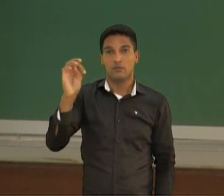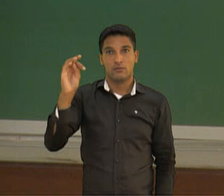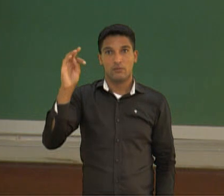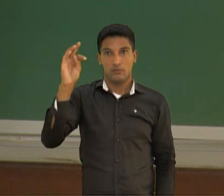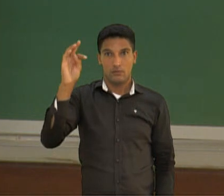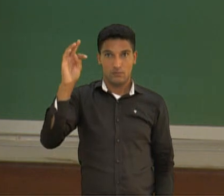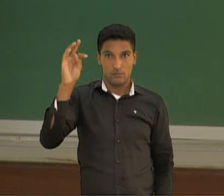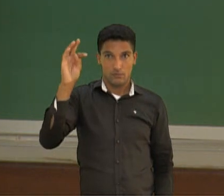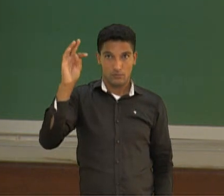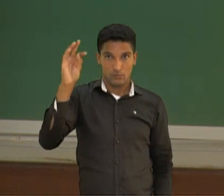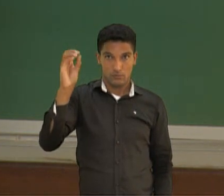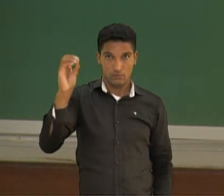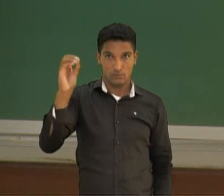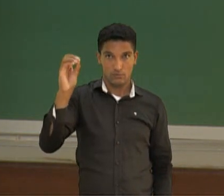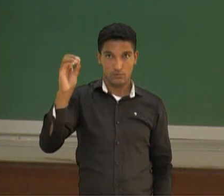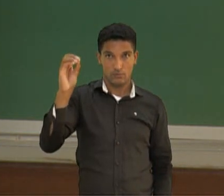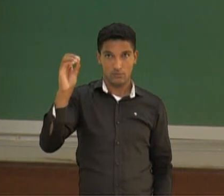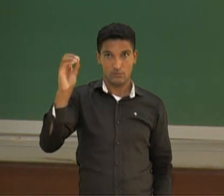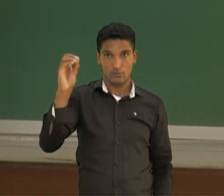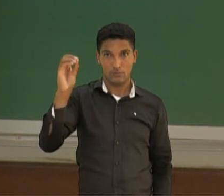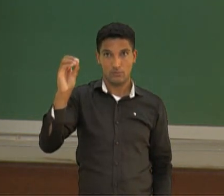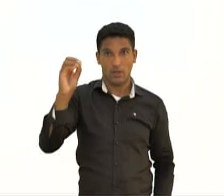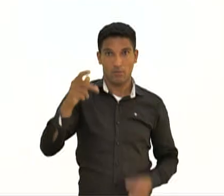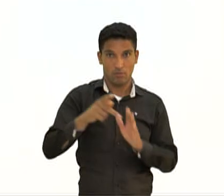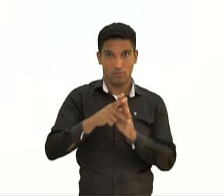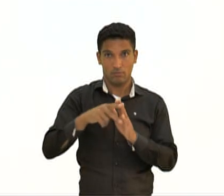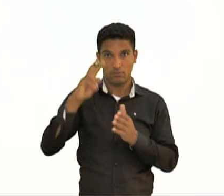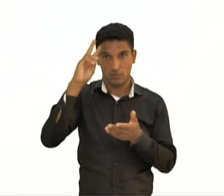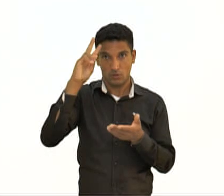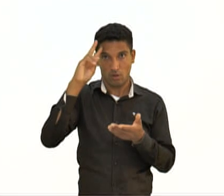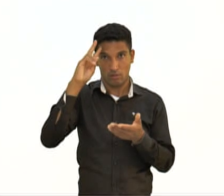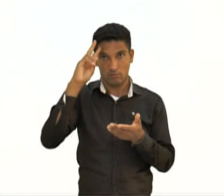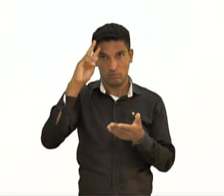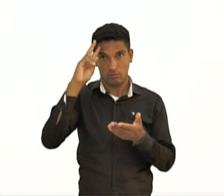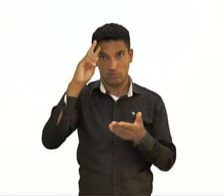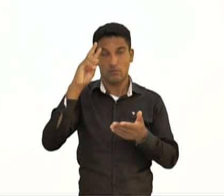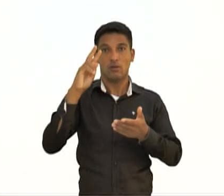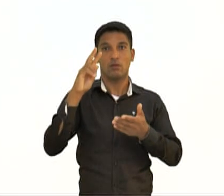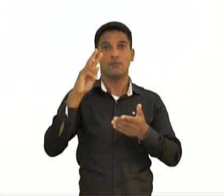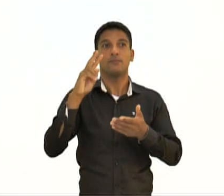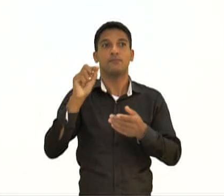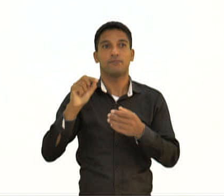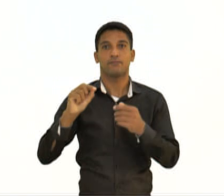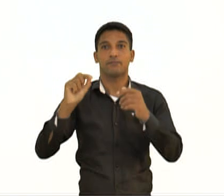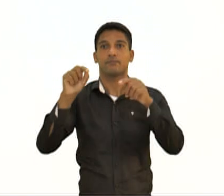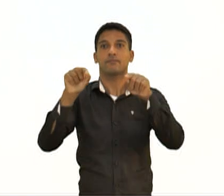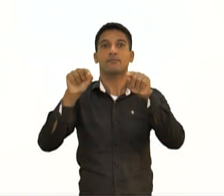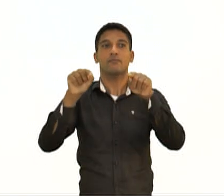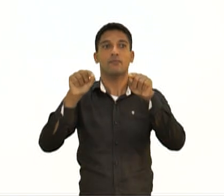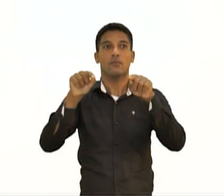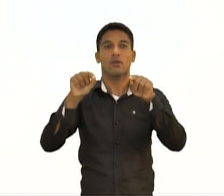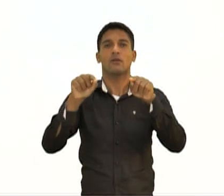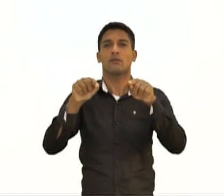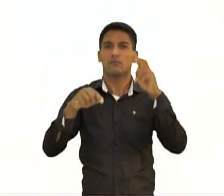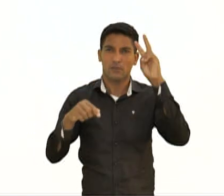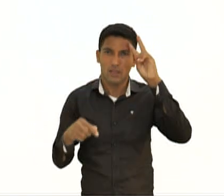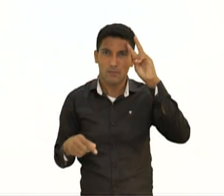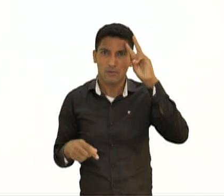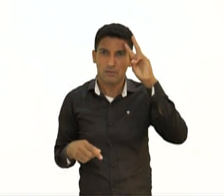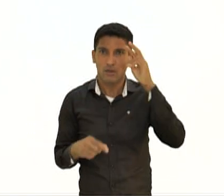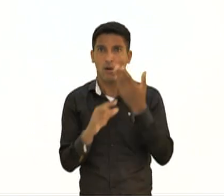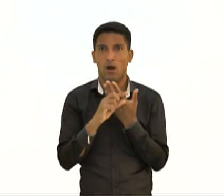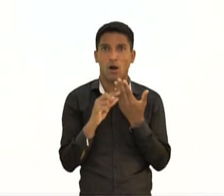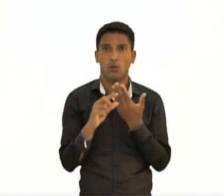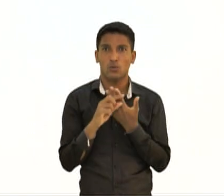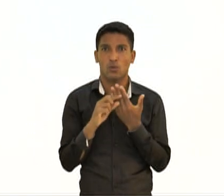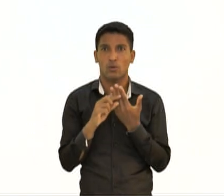do movimento expressionista. Foi o pintor pós-impressionista holandês Vincent van Gogh. Lembra que a prof falou